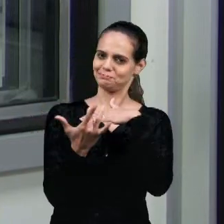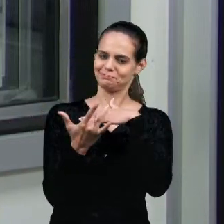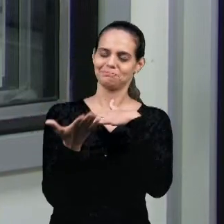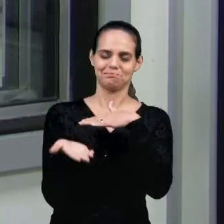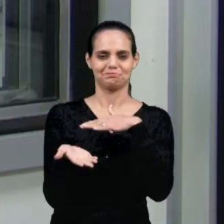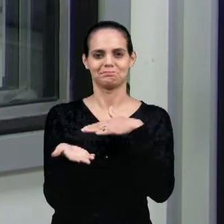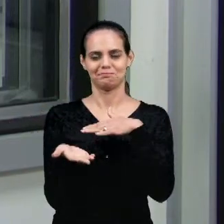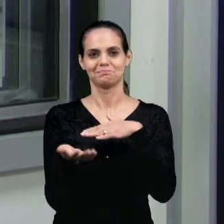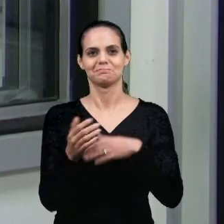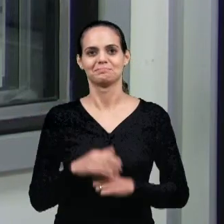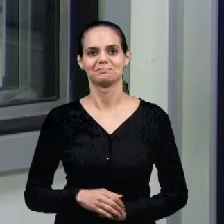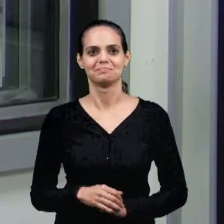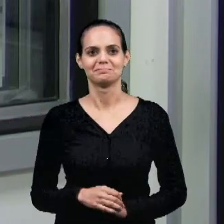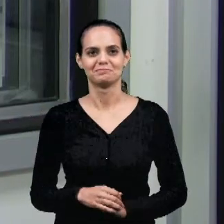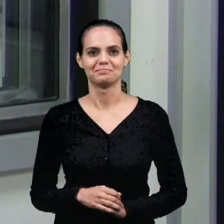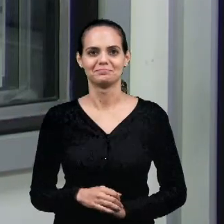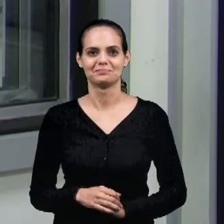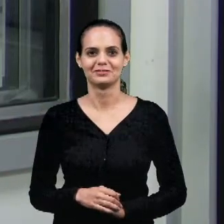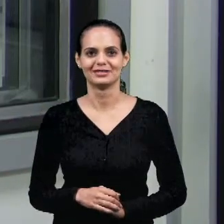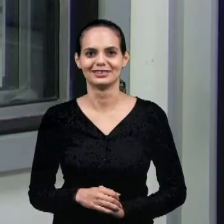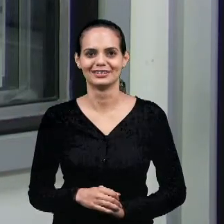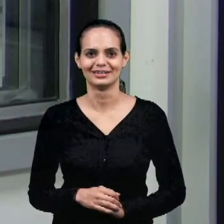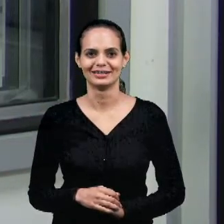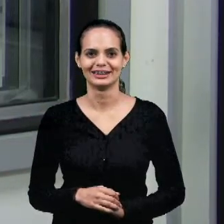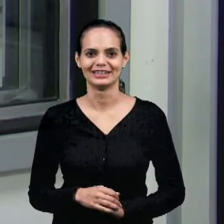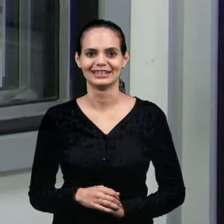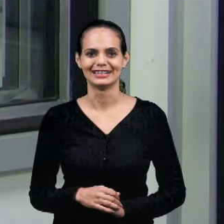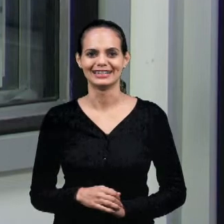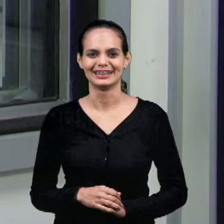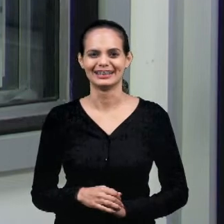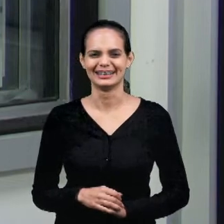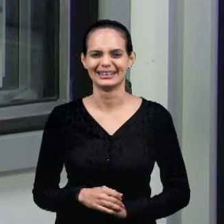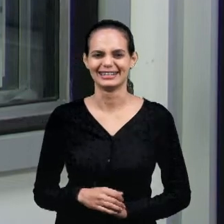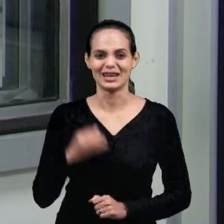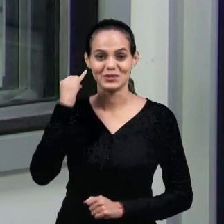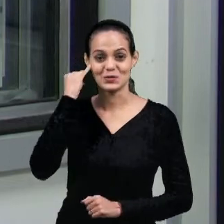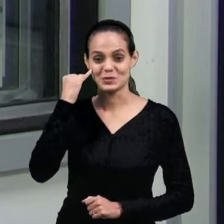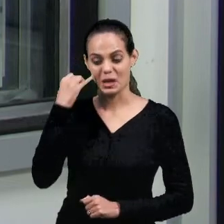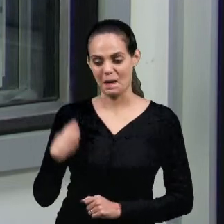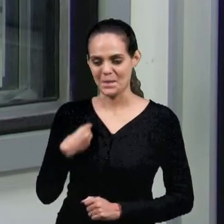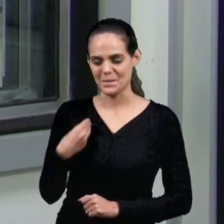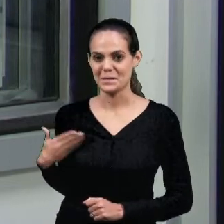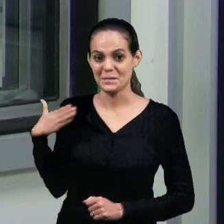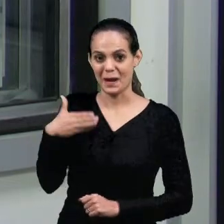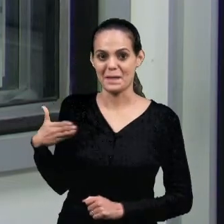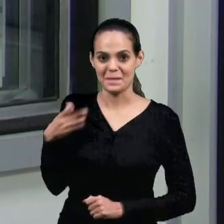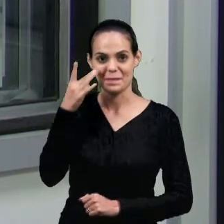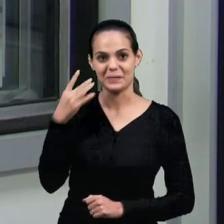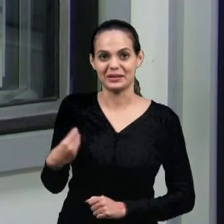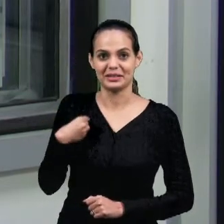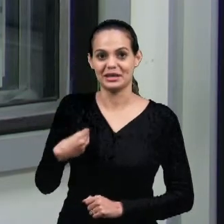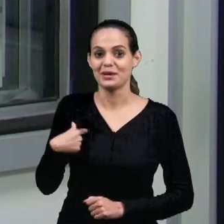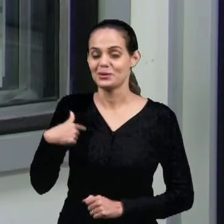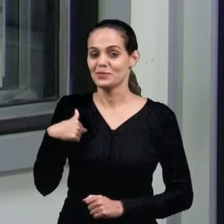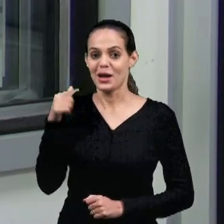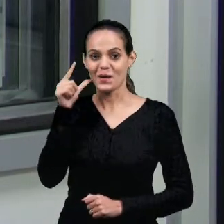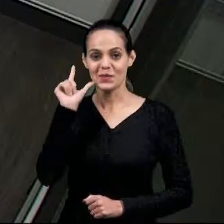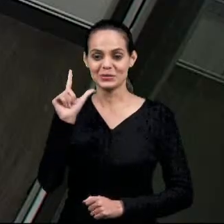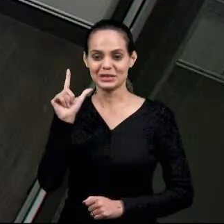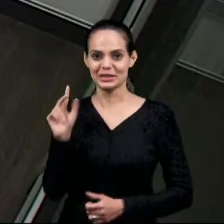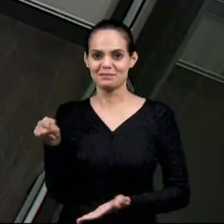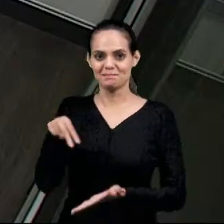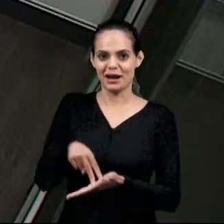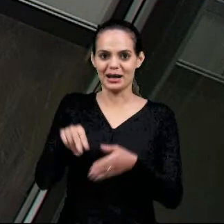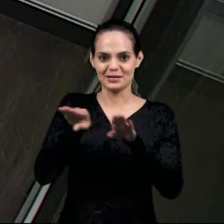que nós temos, ele não é tão presente lá, porque senão não dava nem para eu subir no púlpito, mas